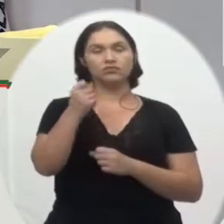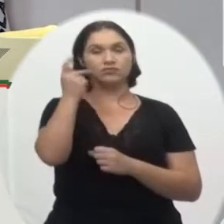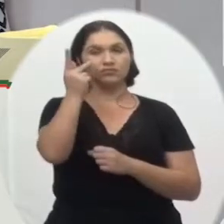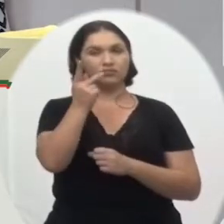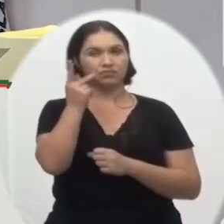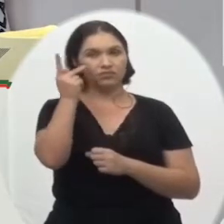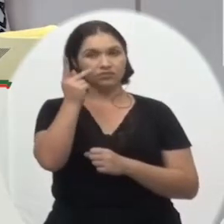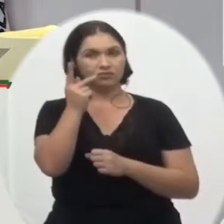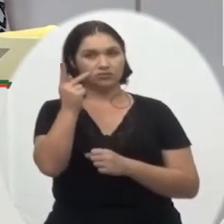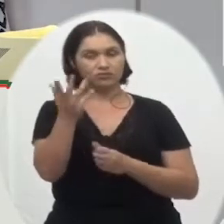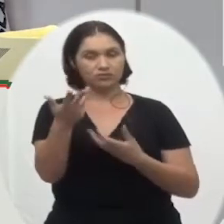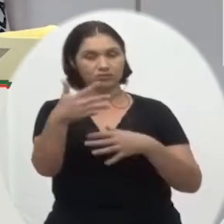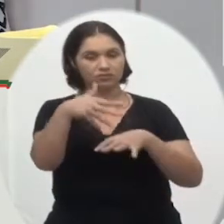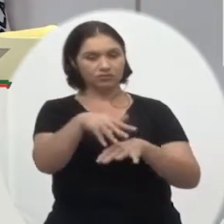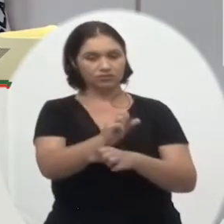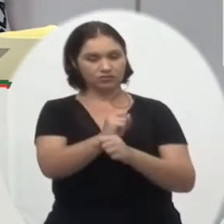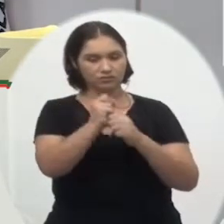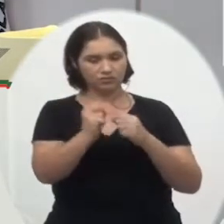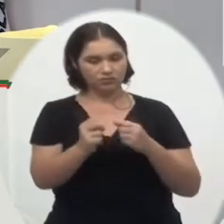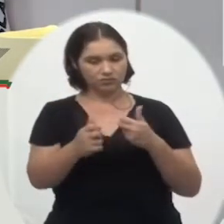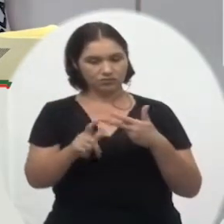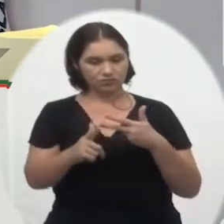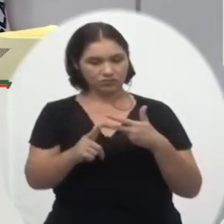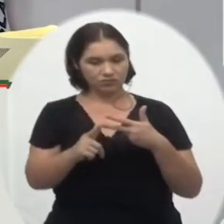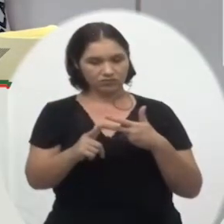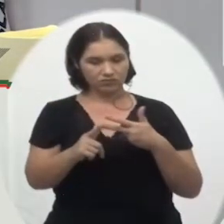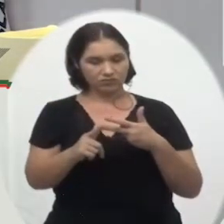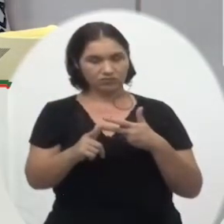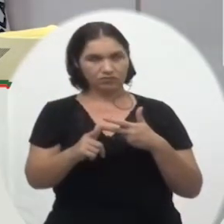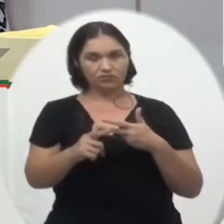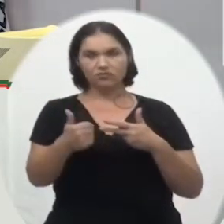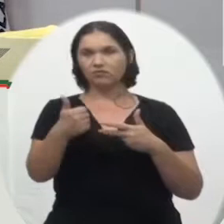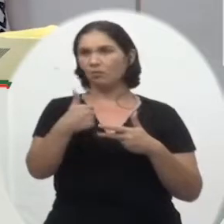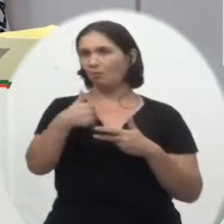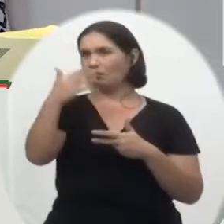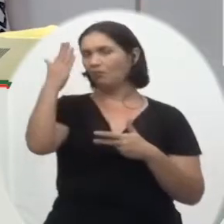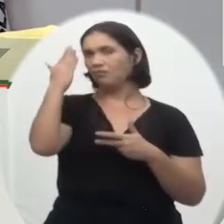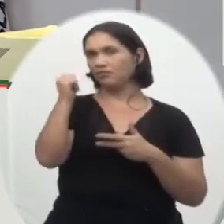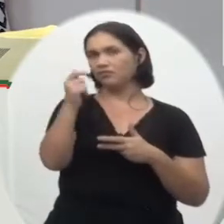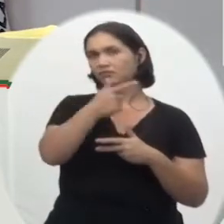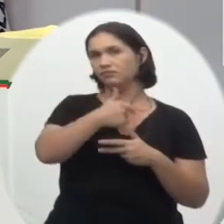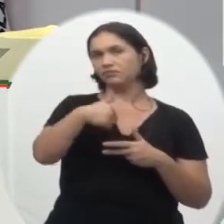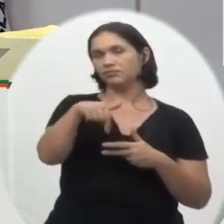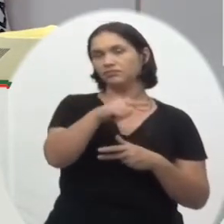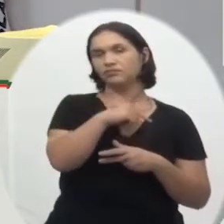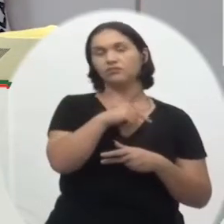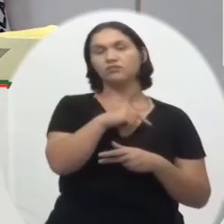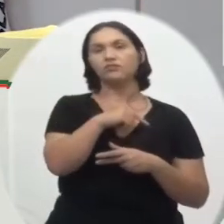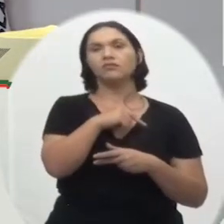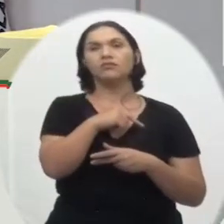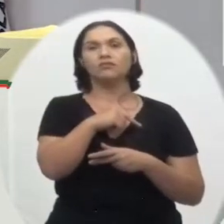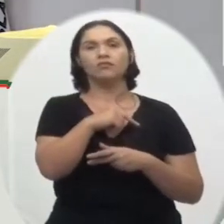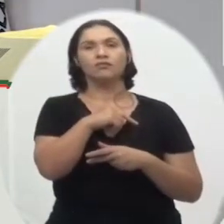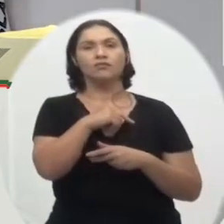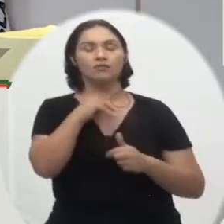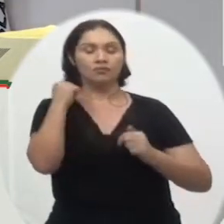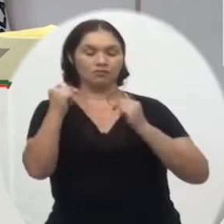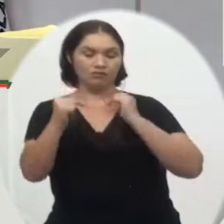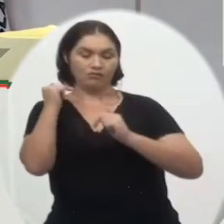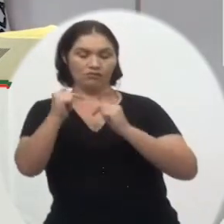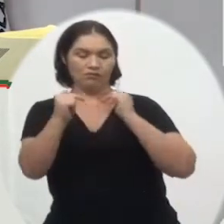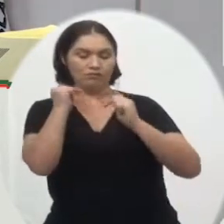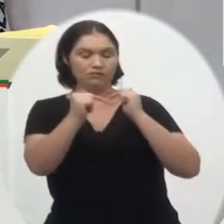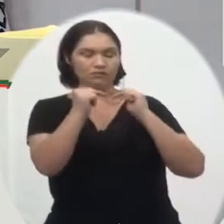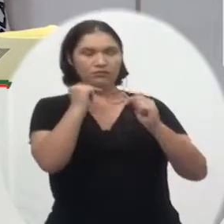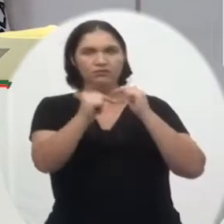poder judiciário. Não é justo. Sem que exaurimos todas as possibilidades de discussão em